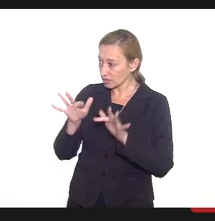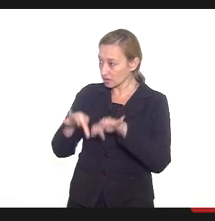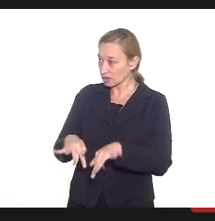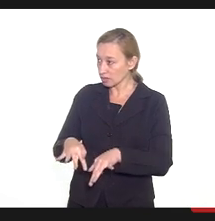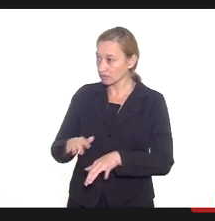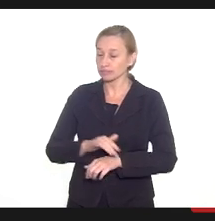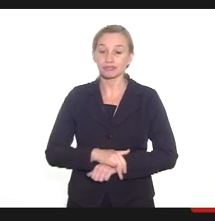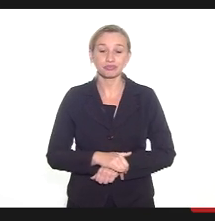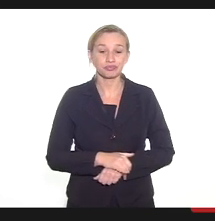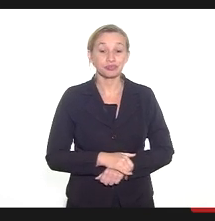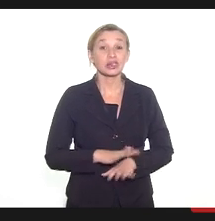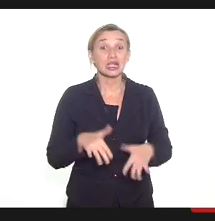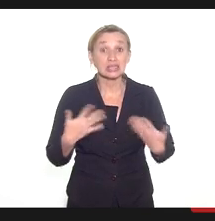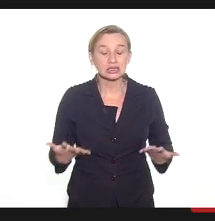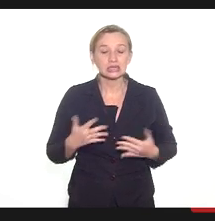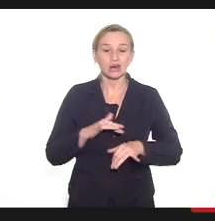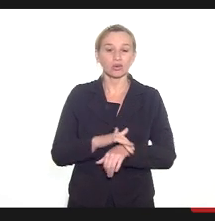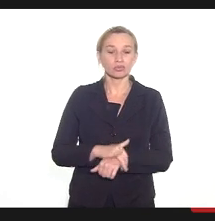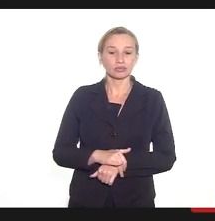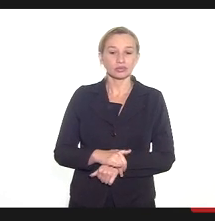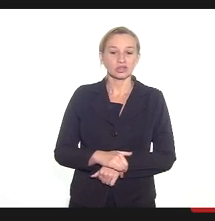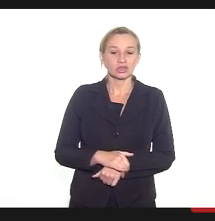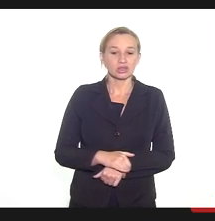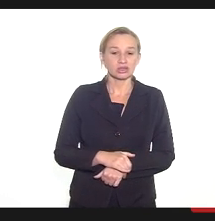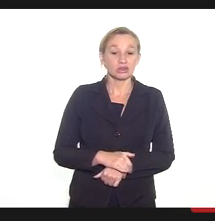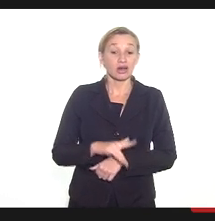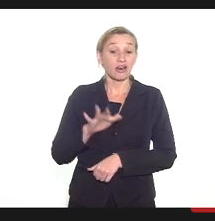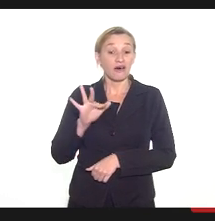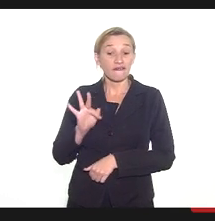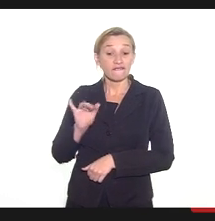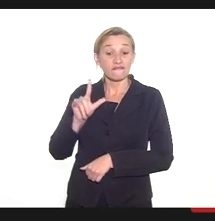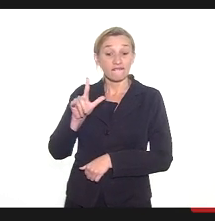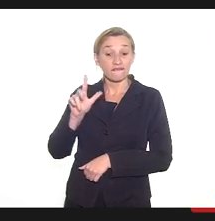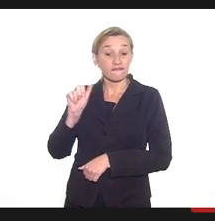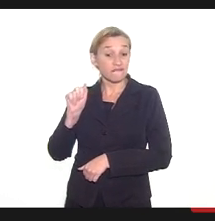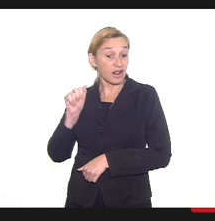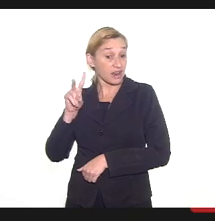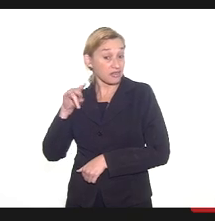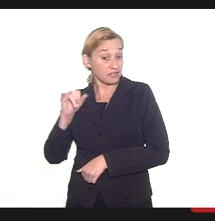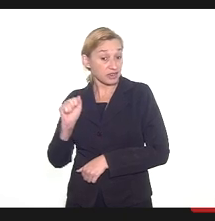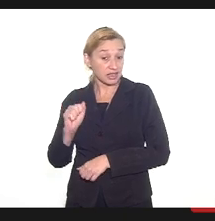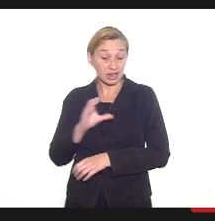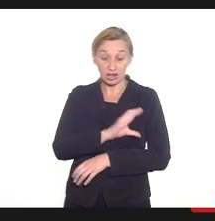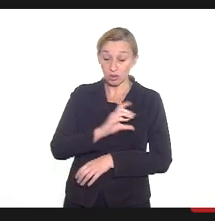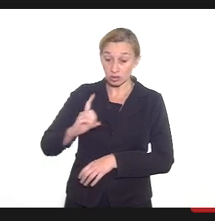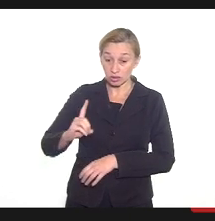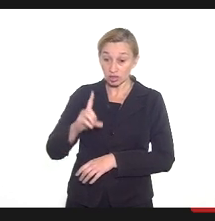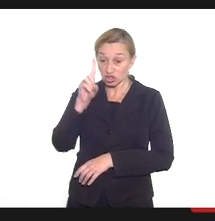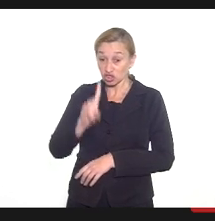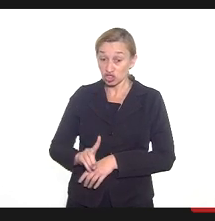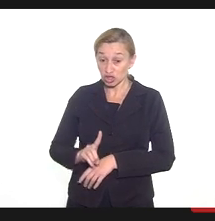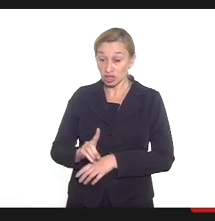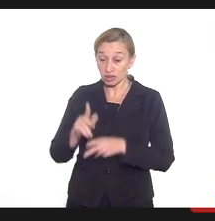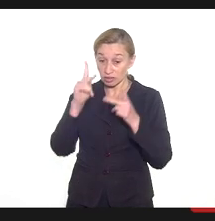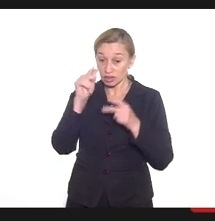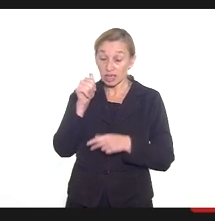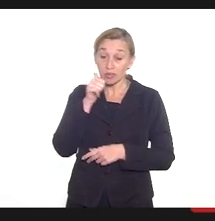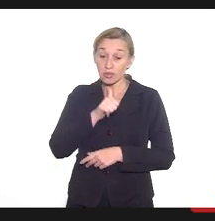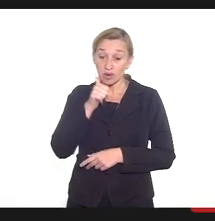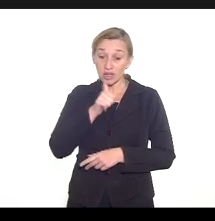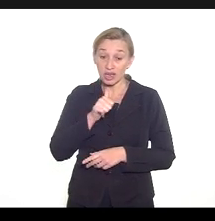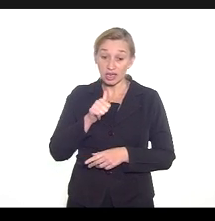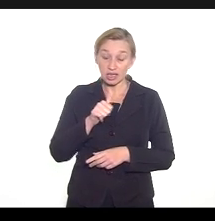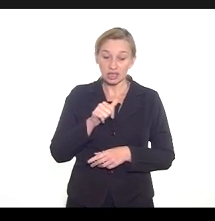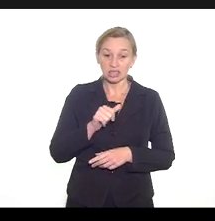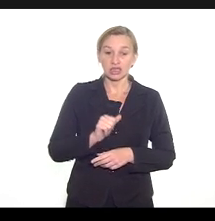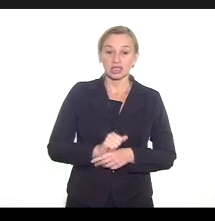falar. Então, passar para a Flávia, ela é coordenadora de defesa dos direitos da mulher da Defensoria Pública